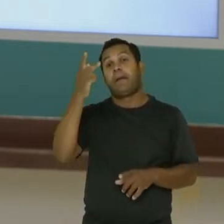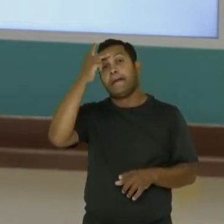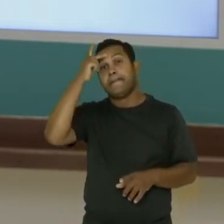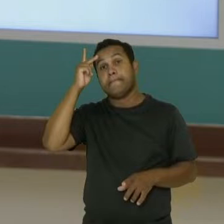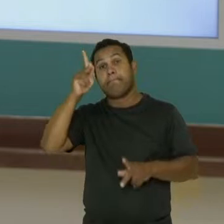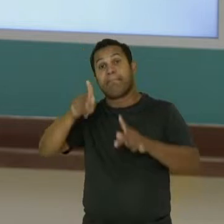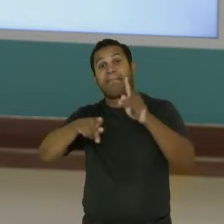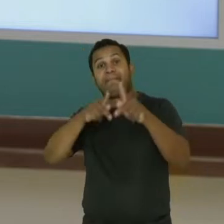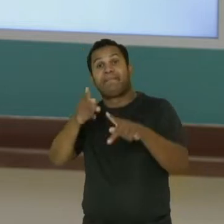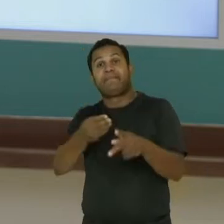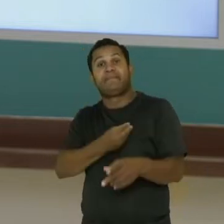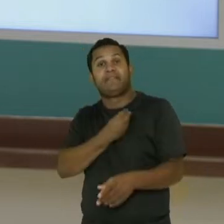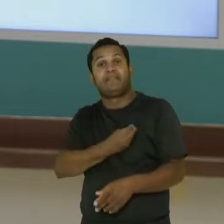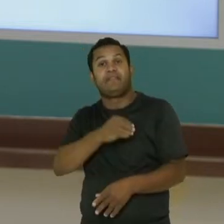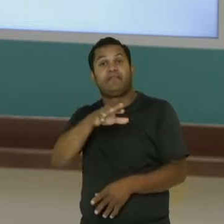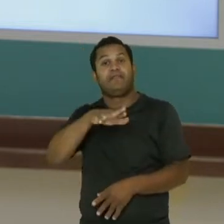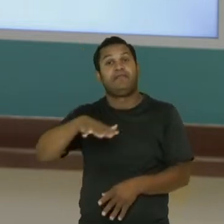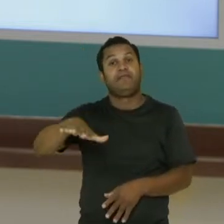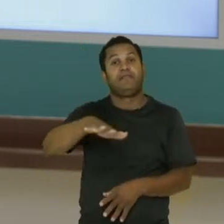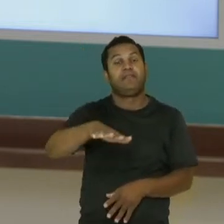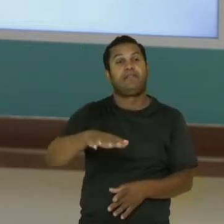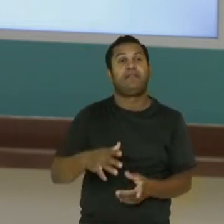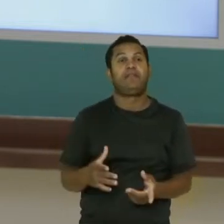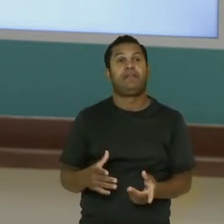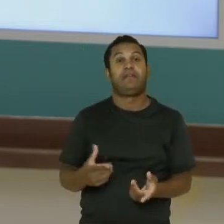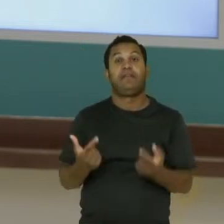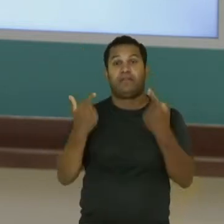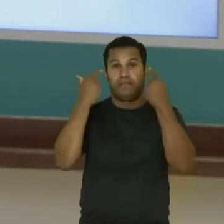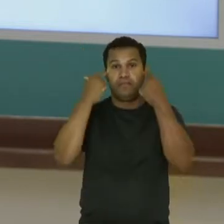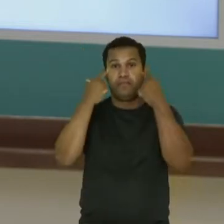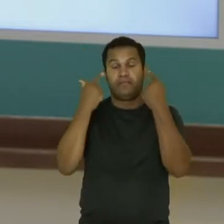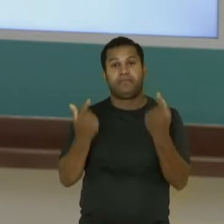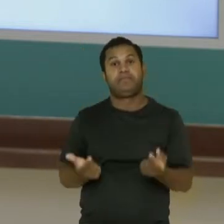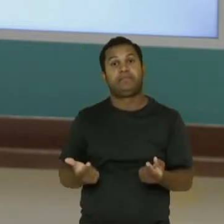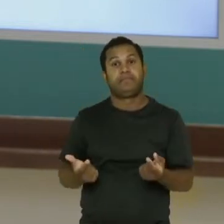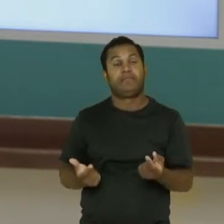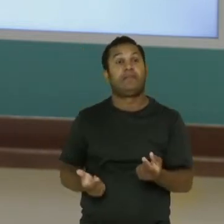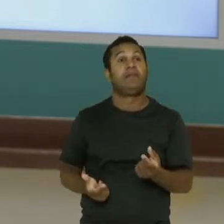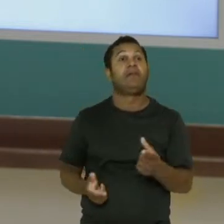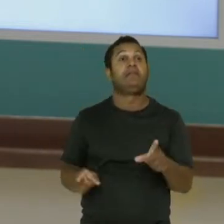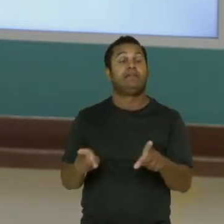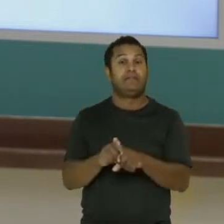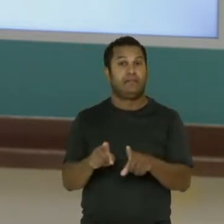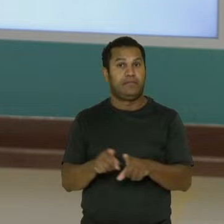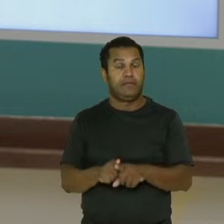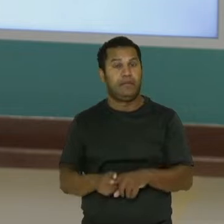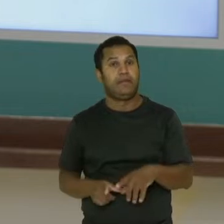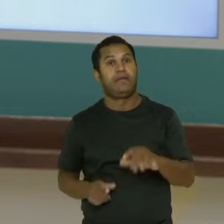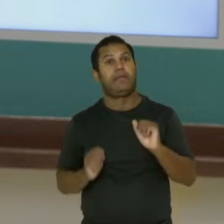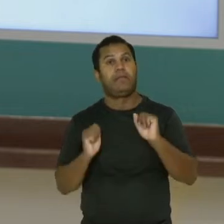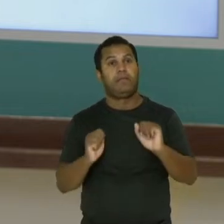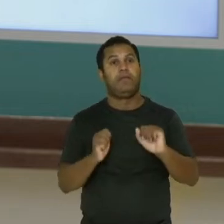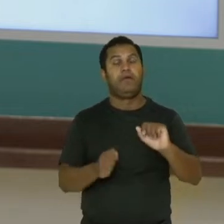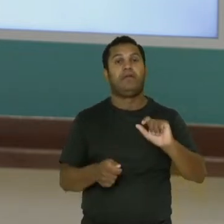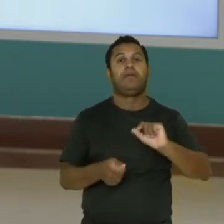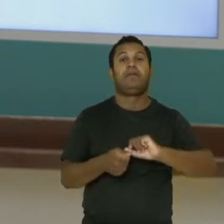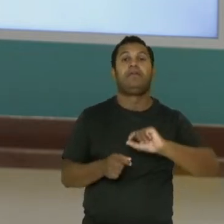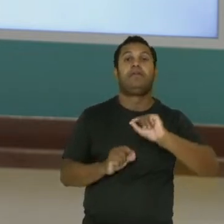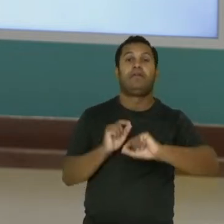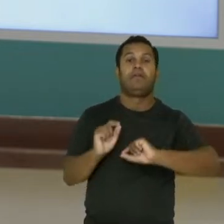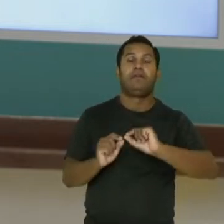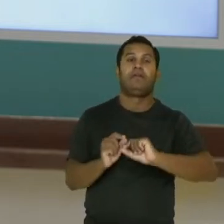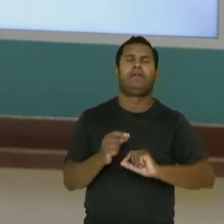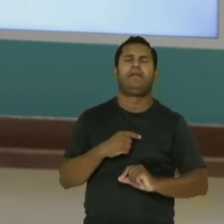um outro critério, portanto, um outro tipo de mapa. Mas existem algumas regionalizações que são feitas